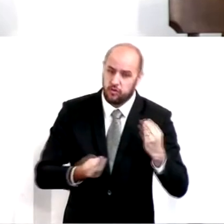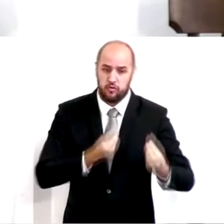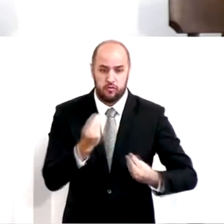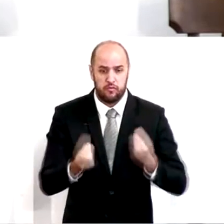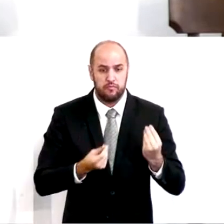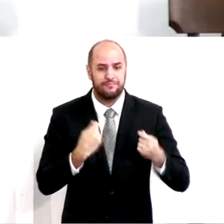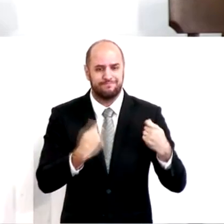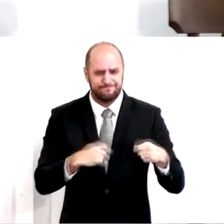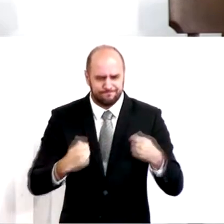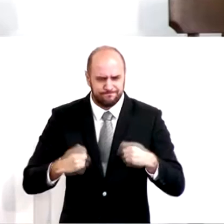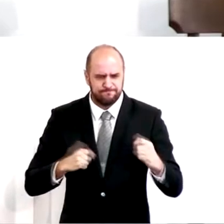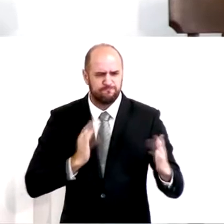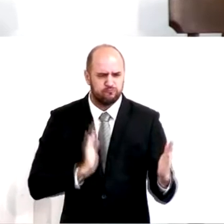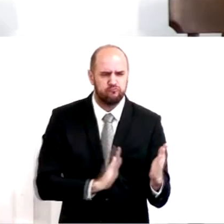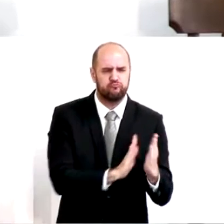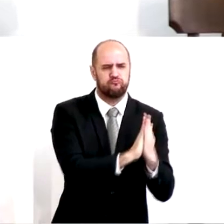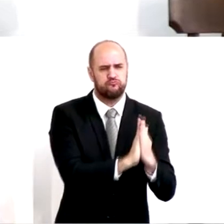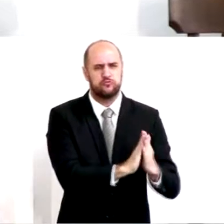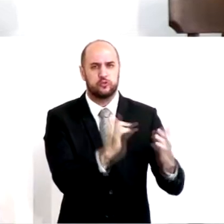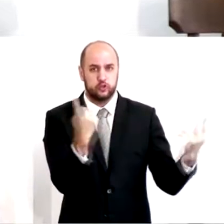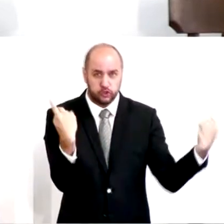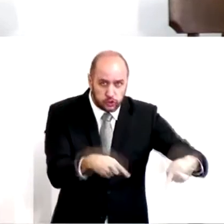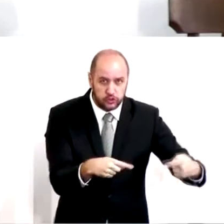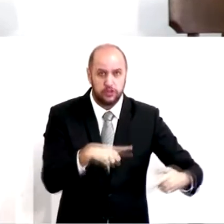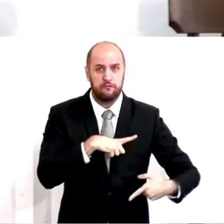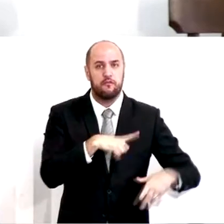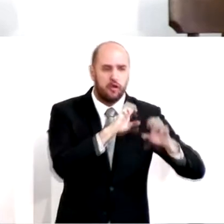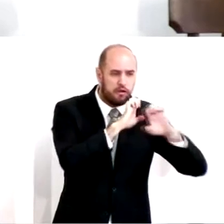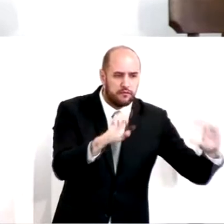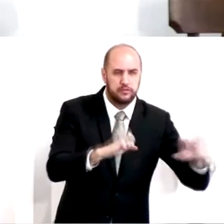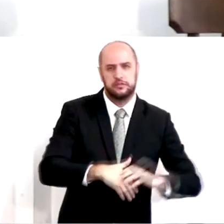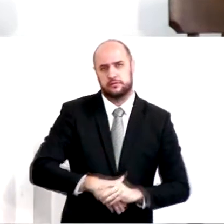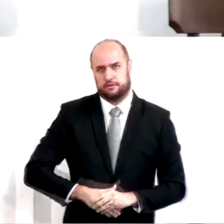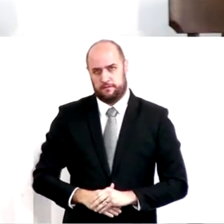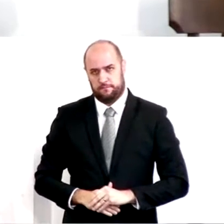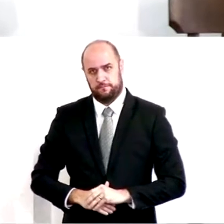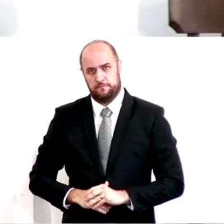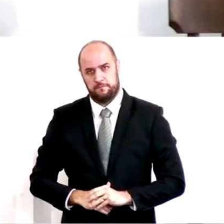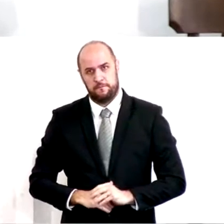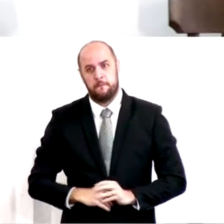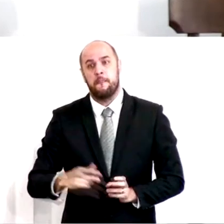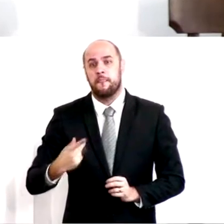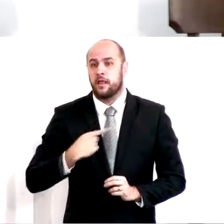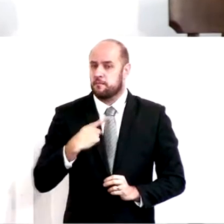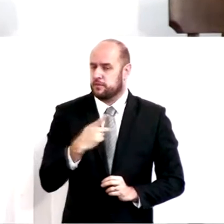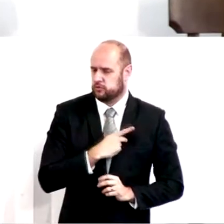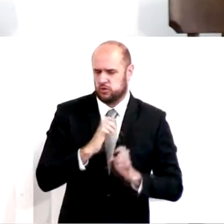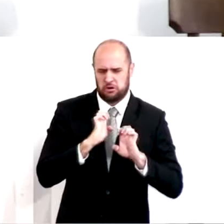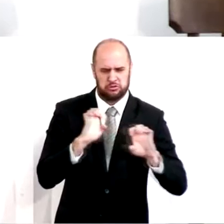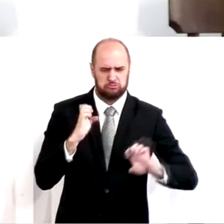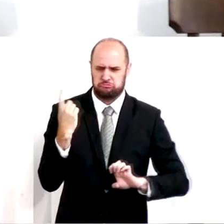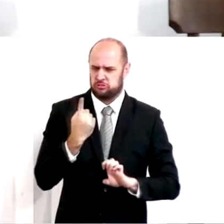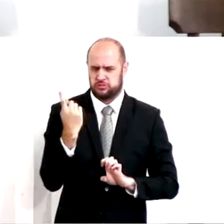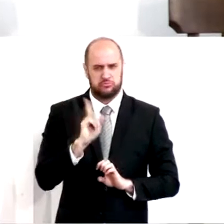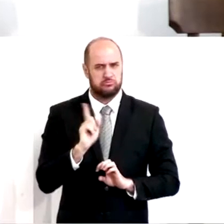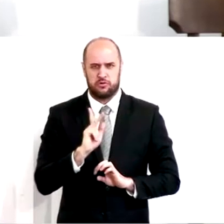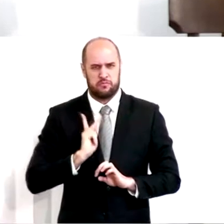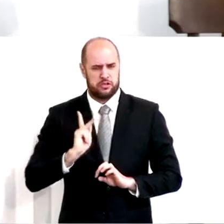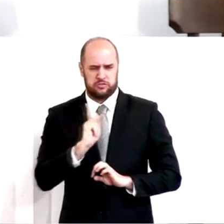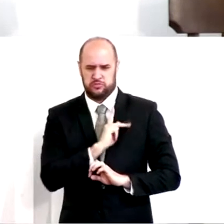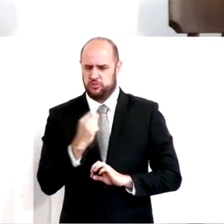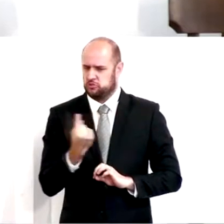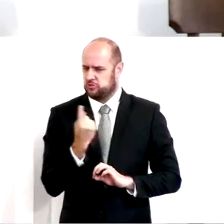pastores, precisarão enfrentar esse grande desafio que é o desafio da evangelização. Pastor não evangeliza sozinho, presbíteros não